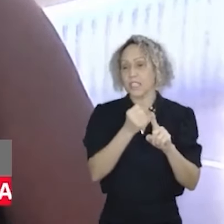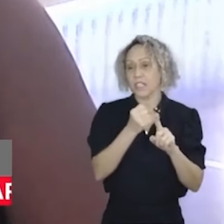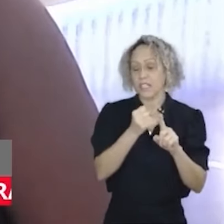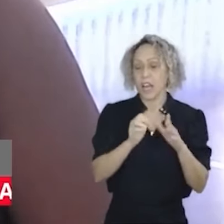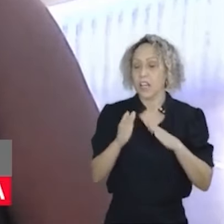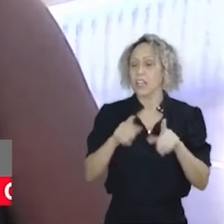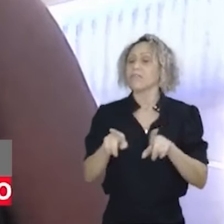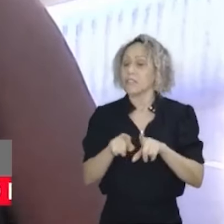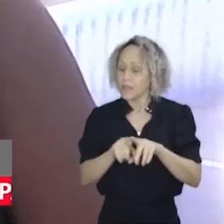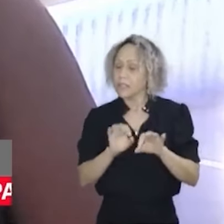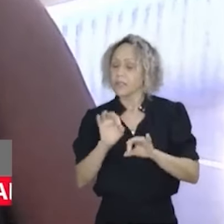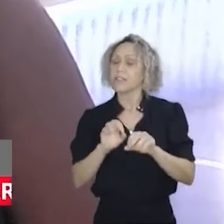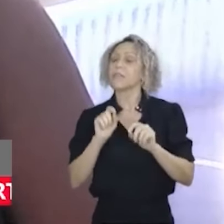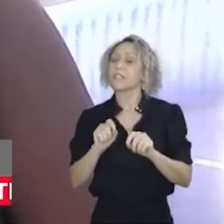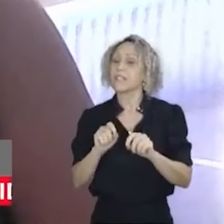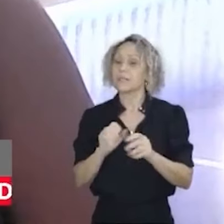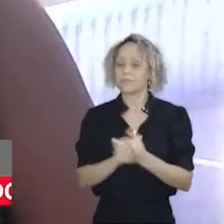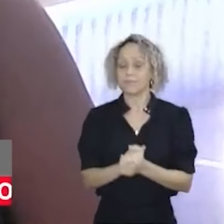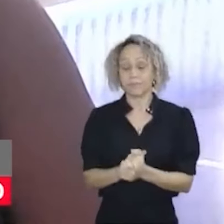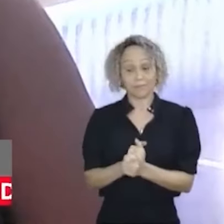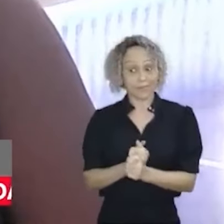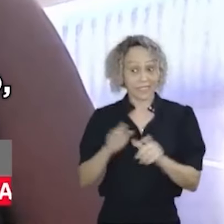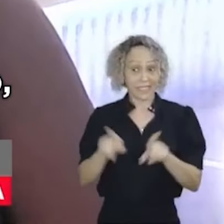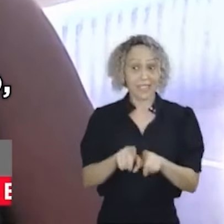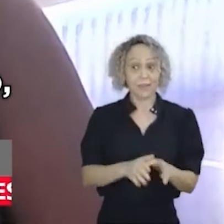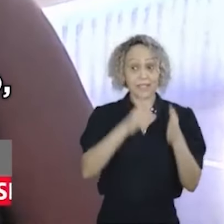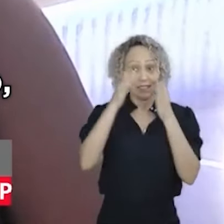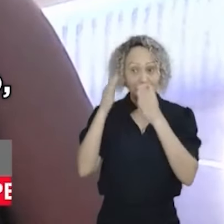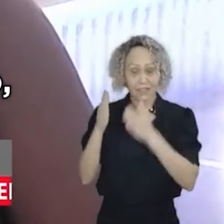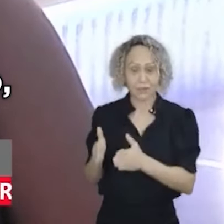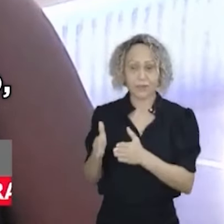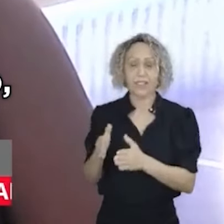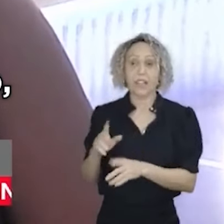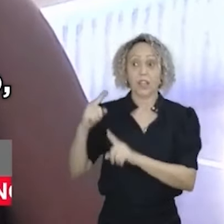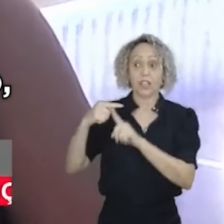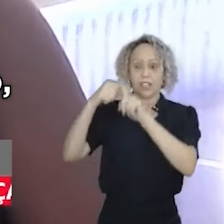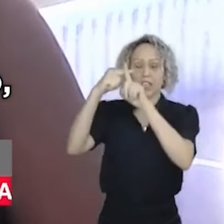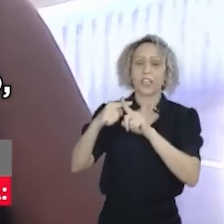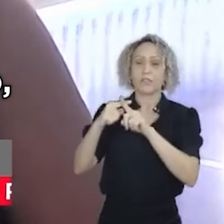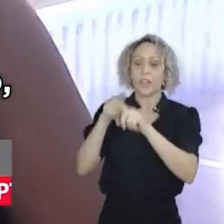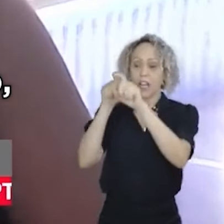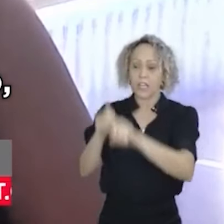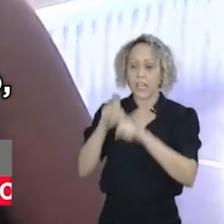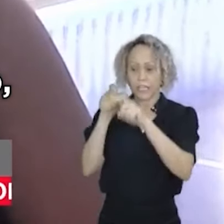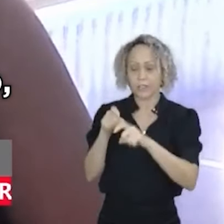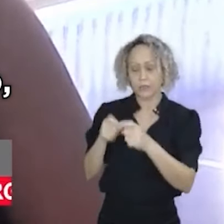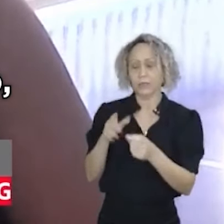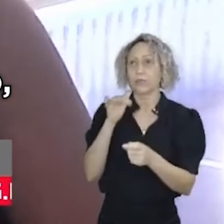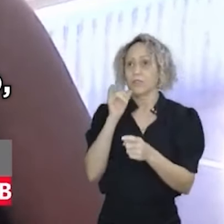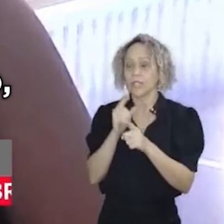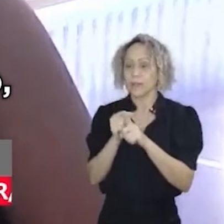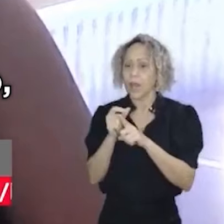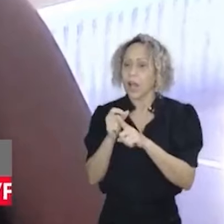2024. Tem também o lado positivo da agricultura, né? Não vamos esquecer, a colheita da soja já